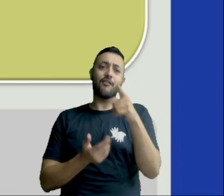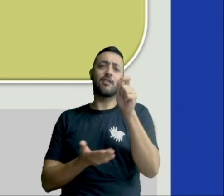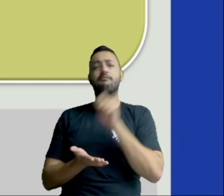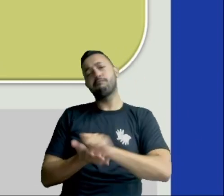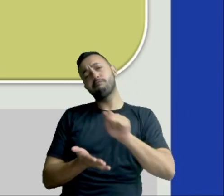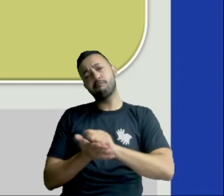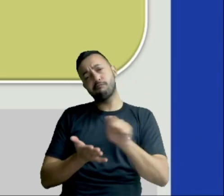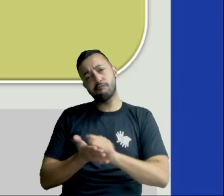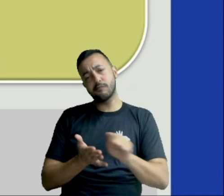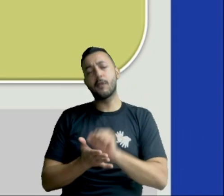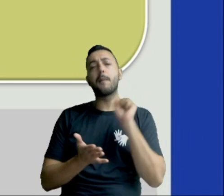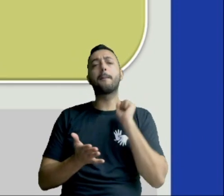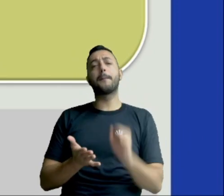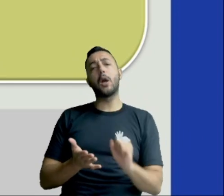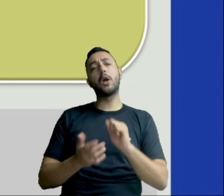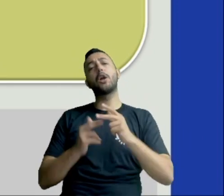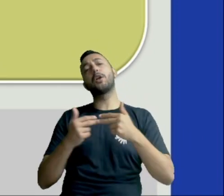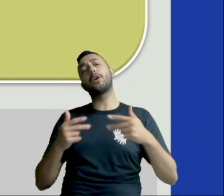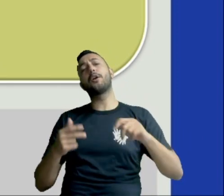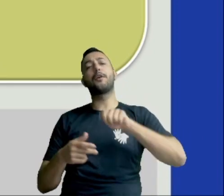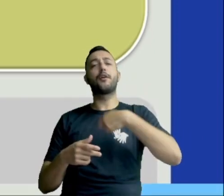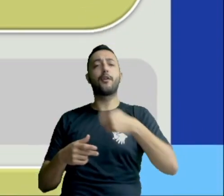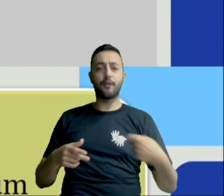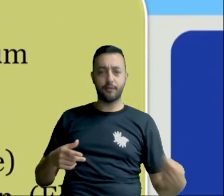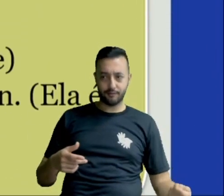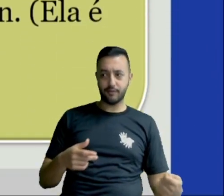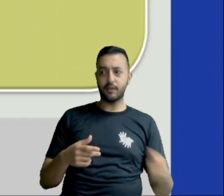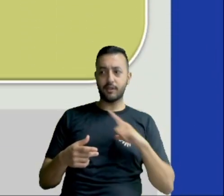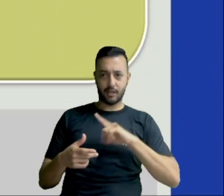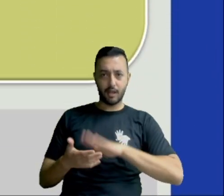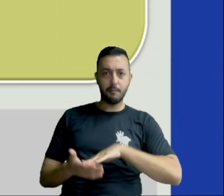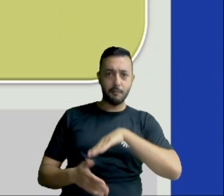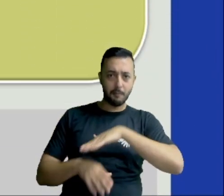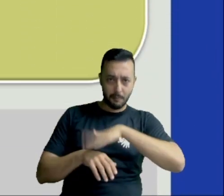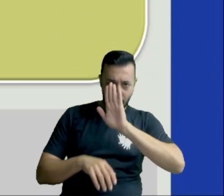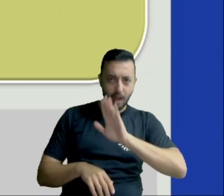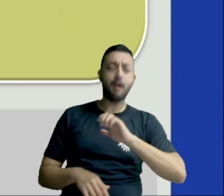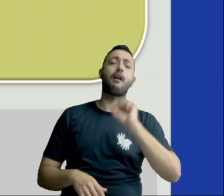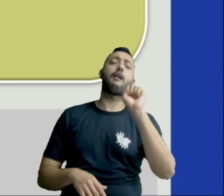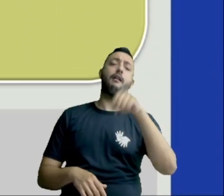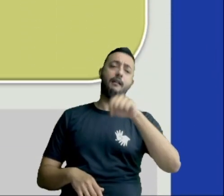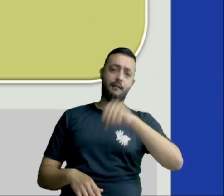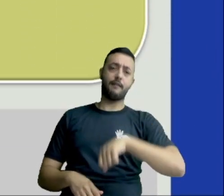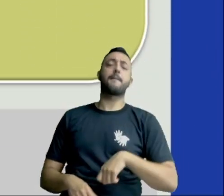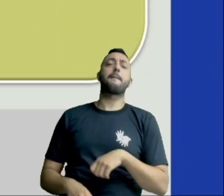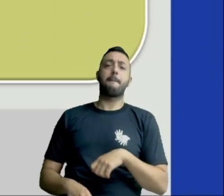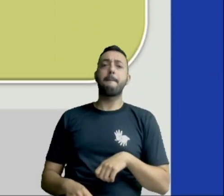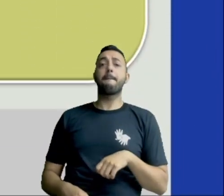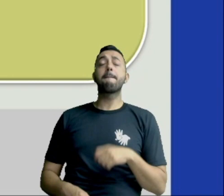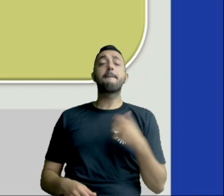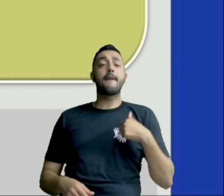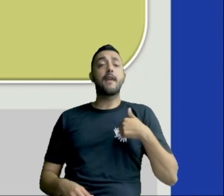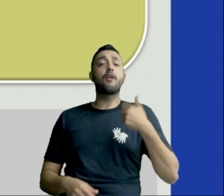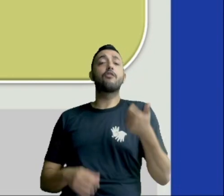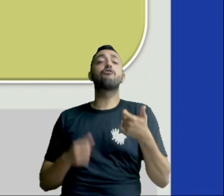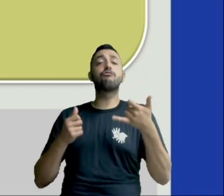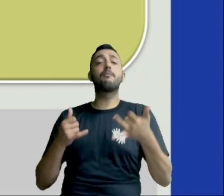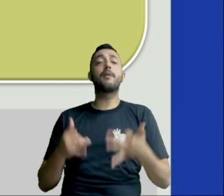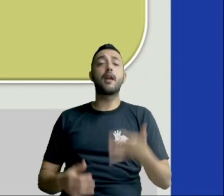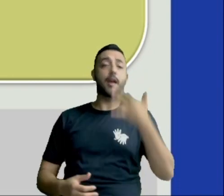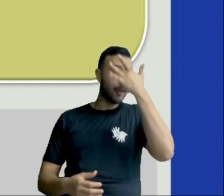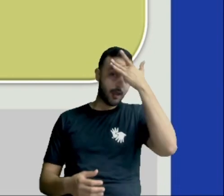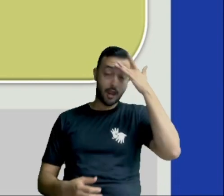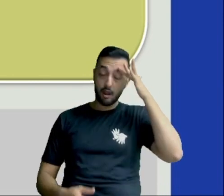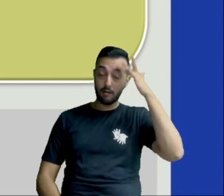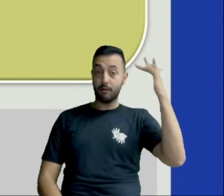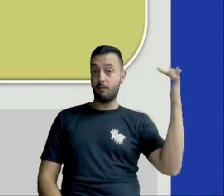sobre estes adjetivos. Temos mais? Sim, vamos conferir. Quero dizer que alguém é maduro.